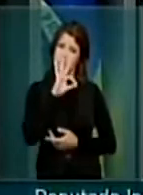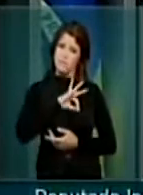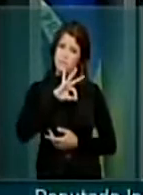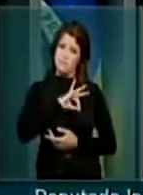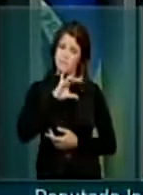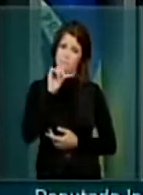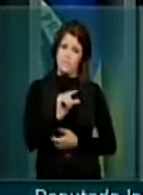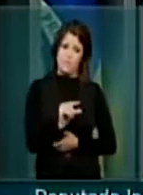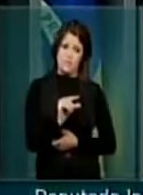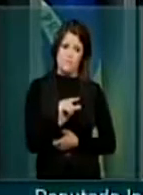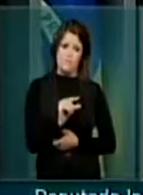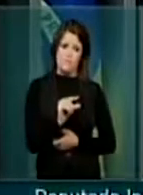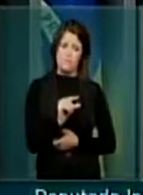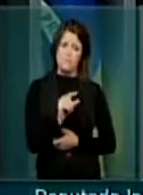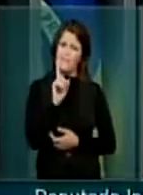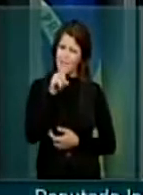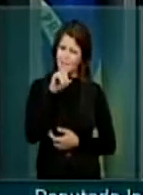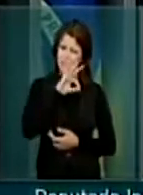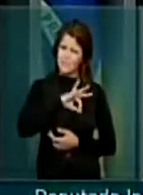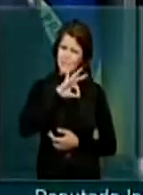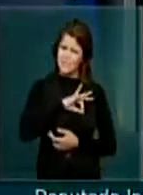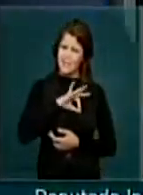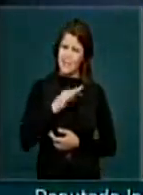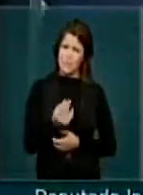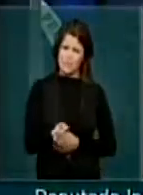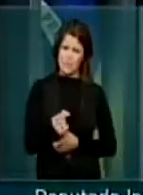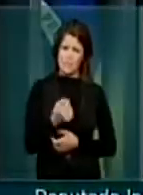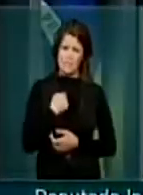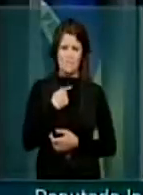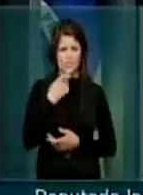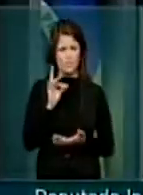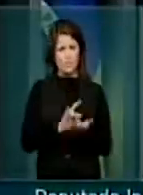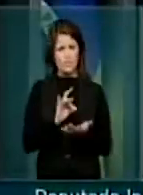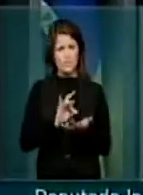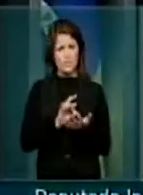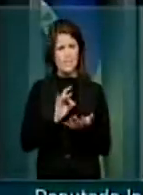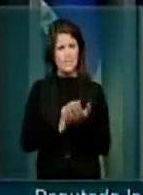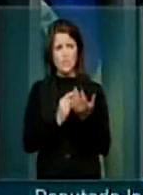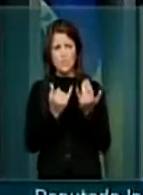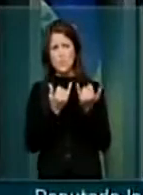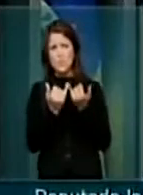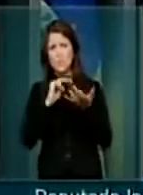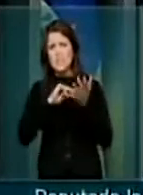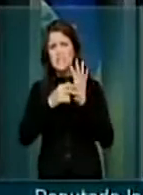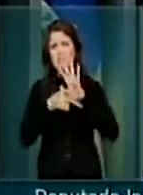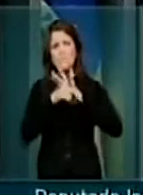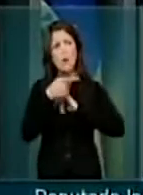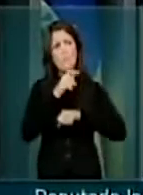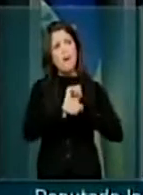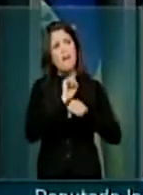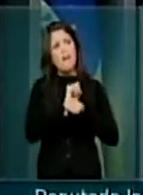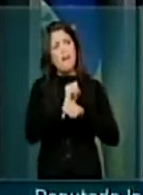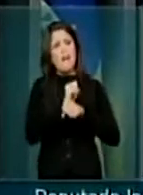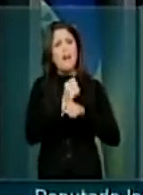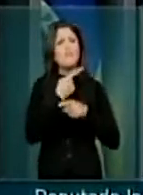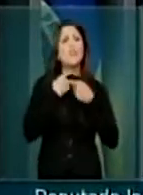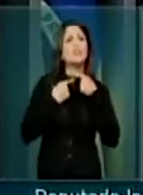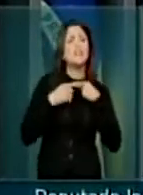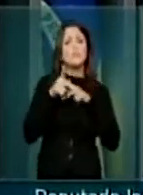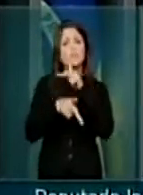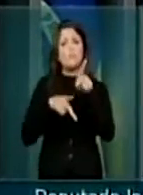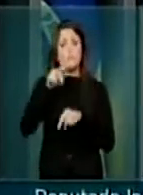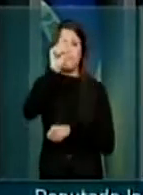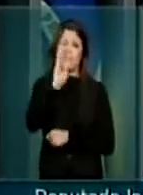545 é um salário que, na verdade, não corresponde à expectativa e os anseios do